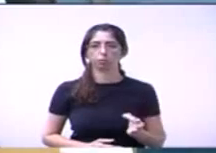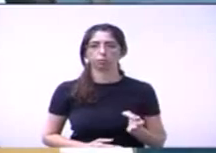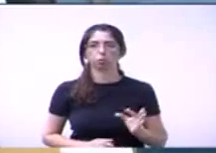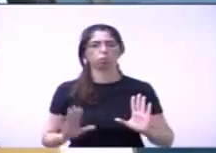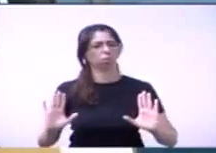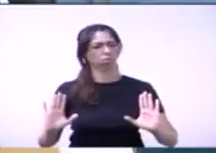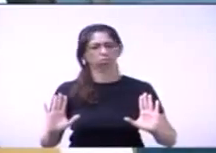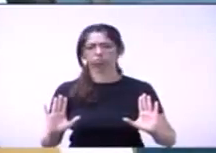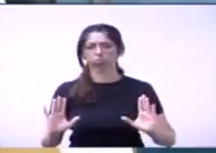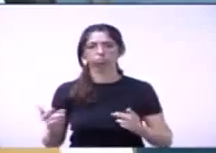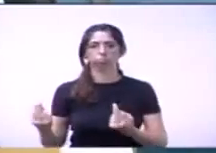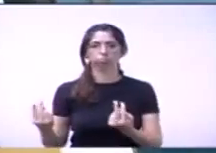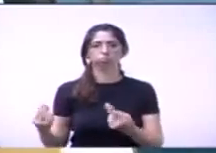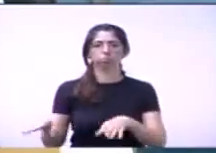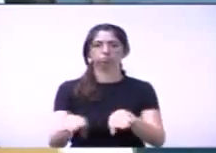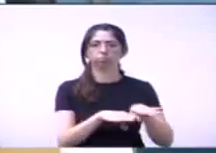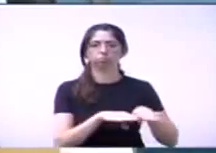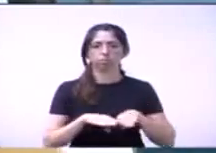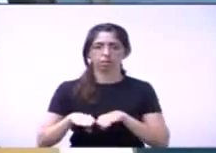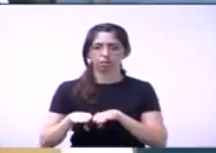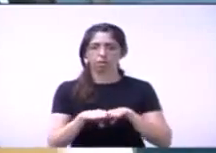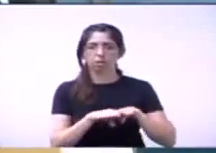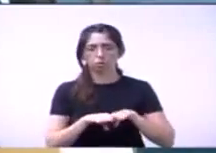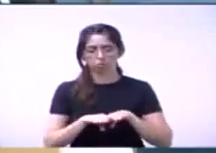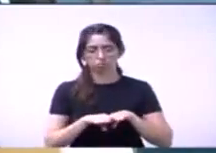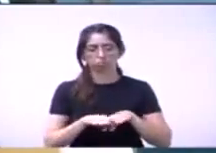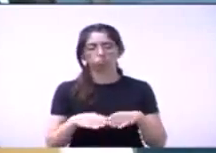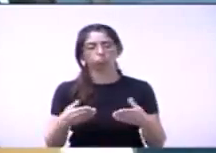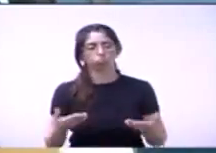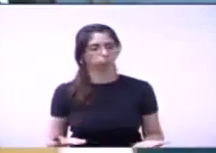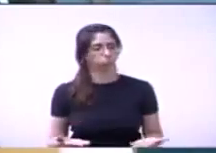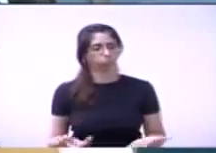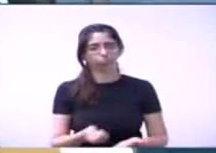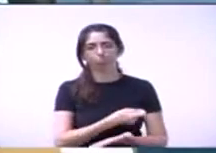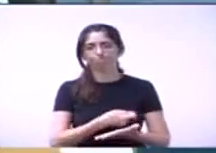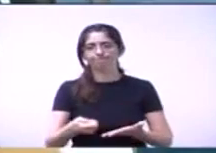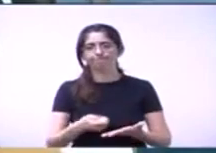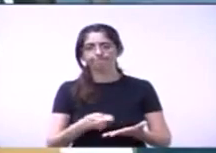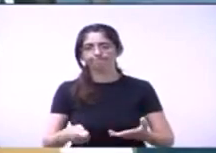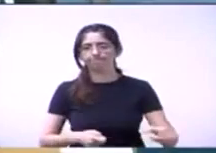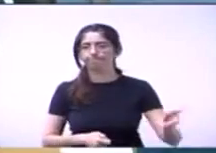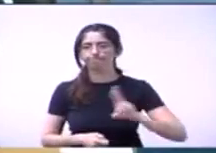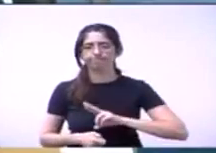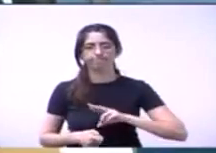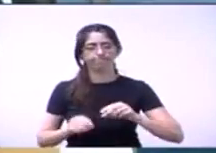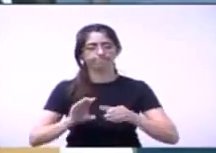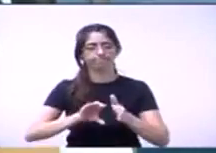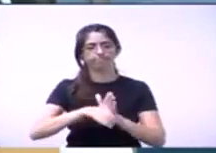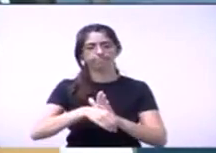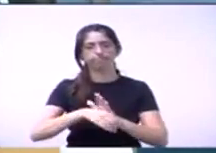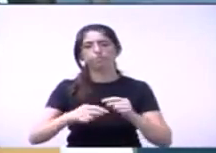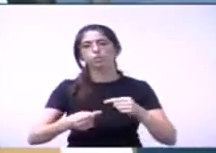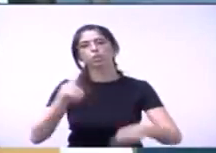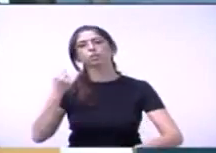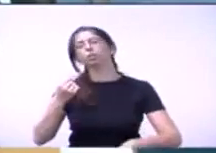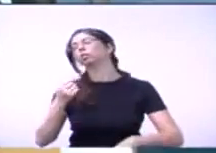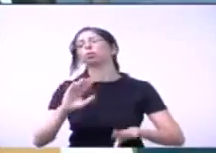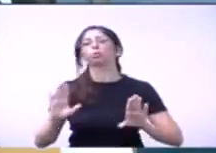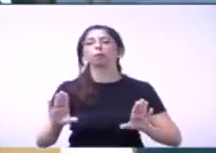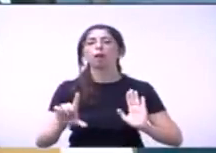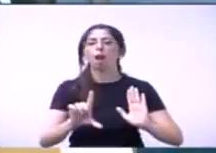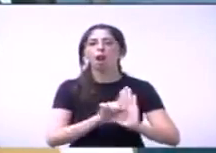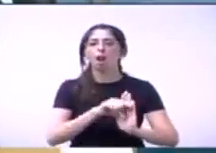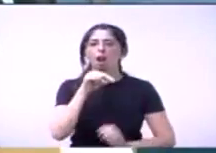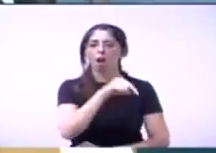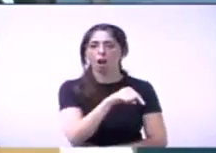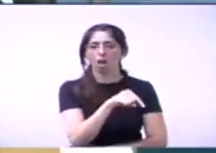é inconstitucional, o parecer foi inconstitucional. Nas outras cidades que tiveram a lei já